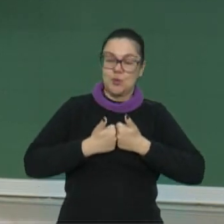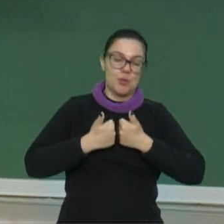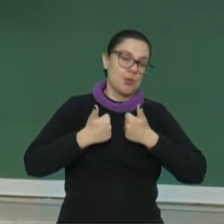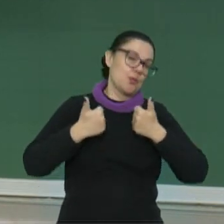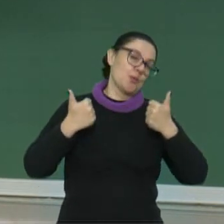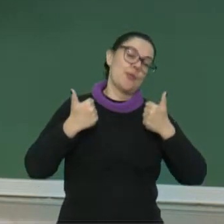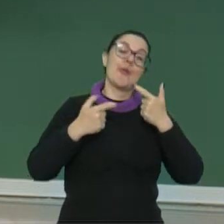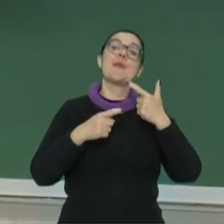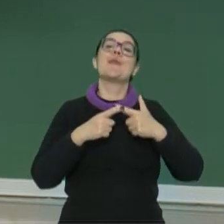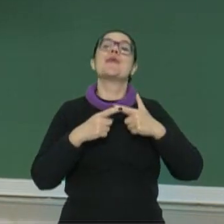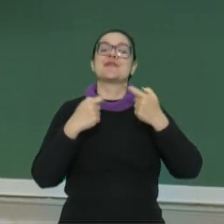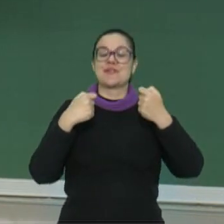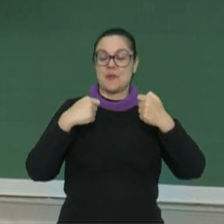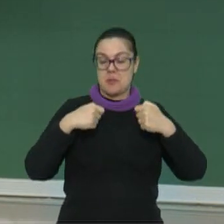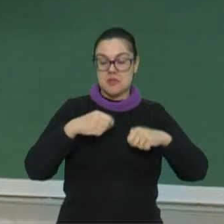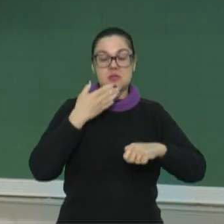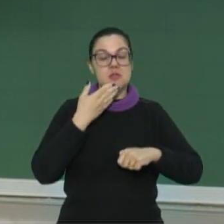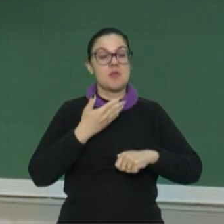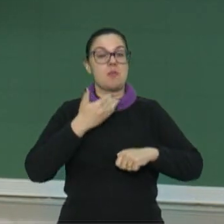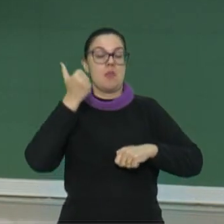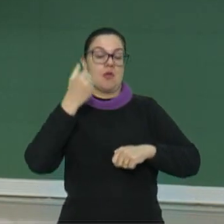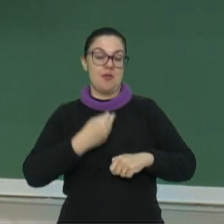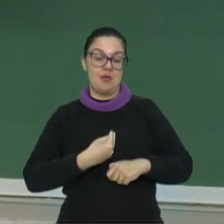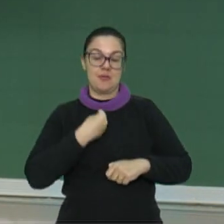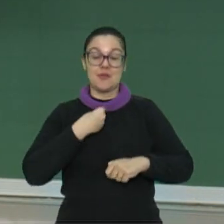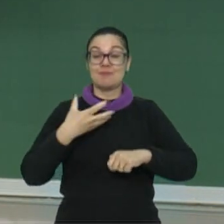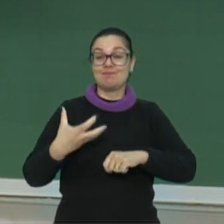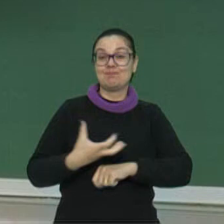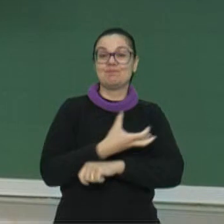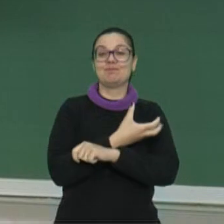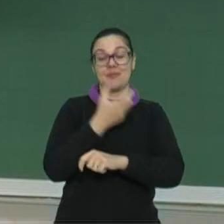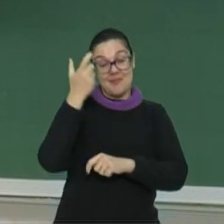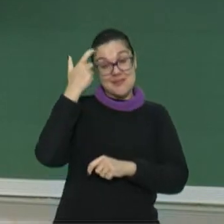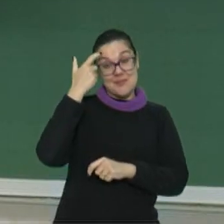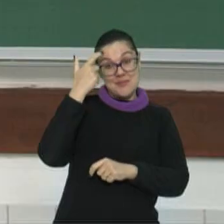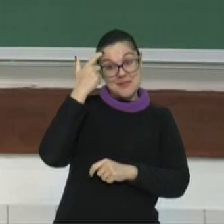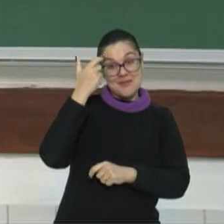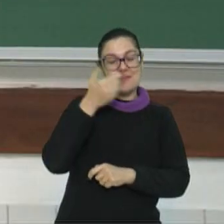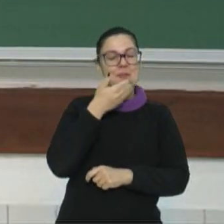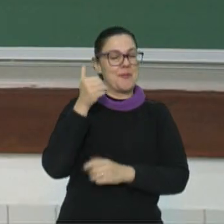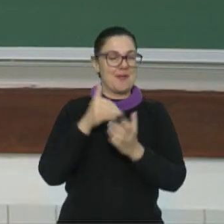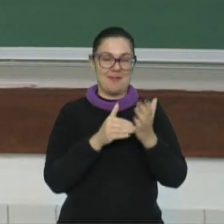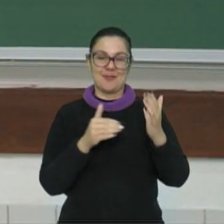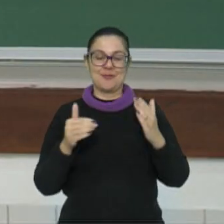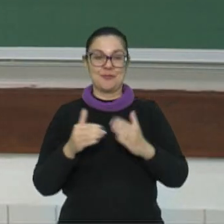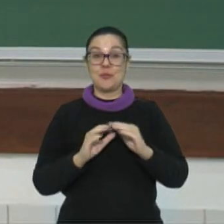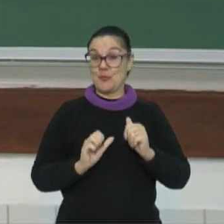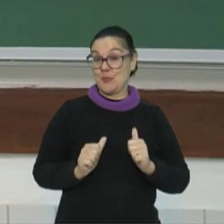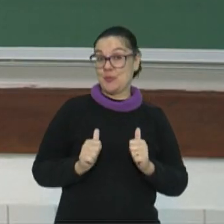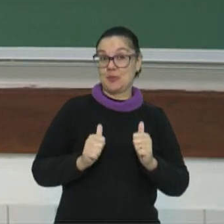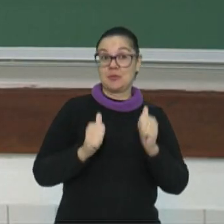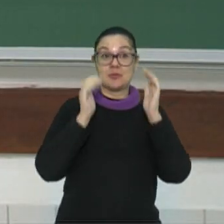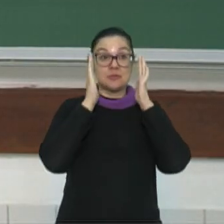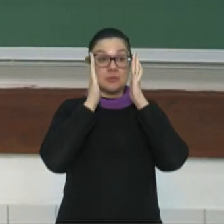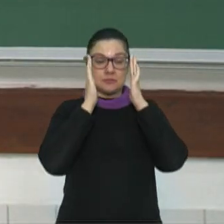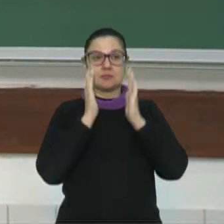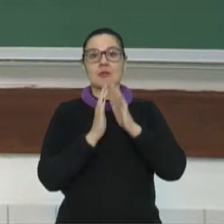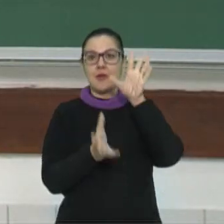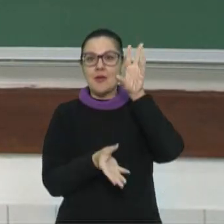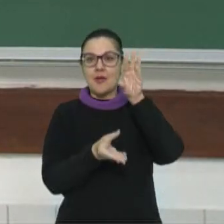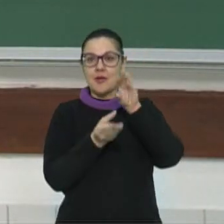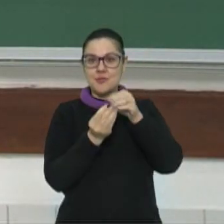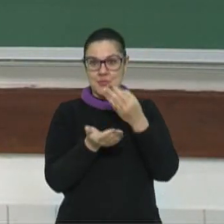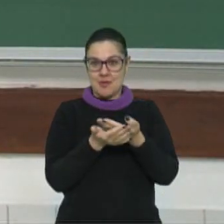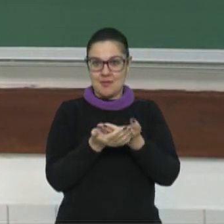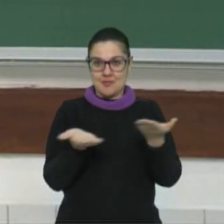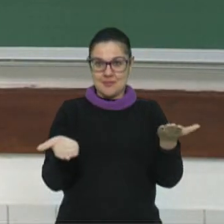precisa melhorar aí a nossa vida emocional, porque aí melhora tudo, né? Ok, meu caro? Vamos resumir, vamos